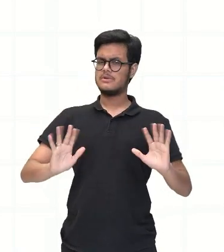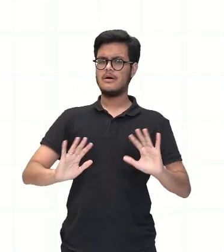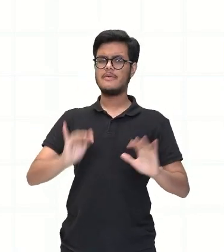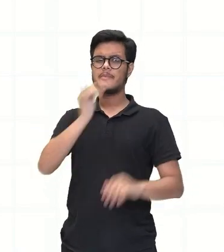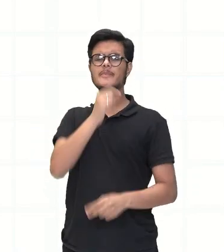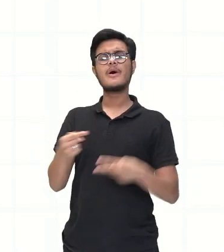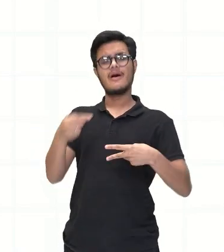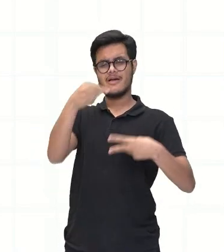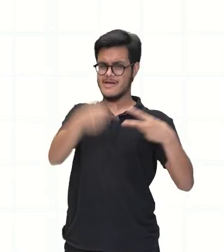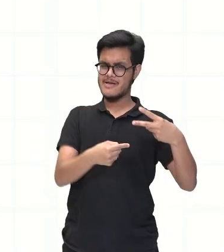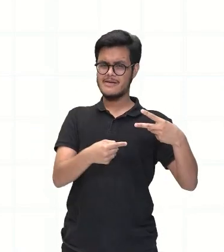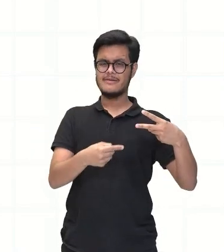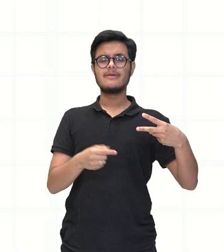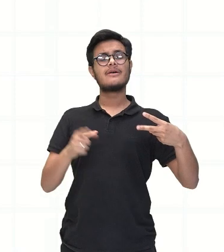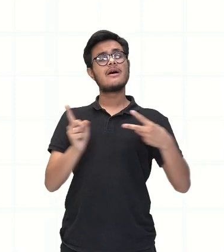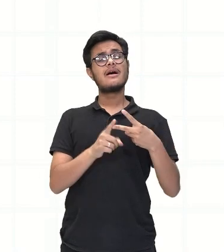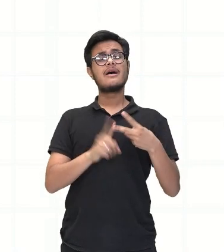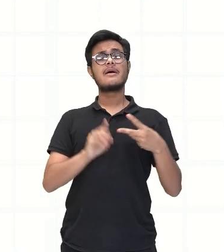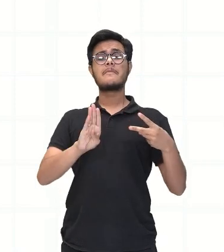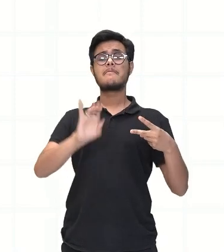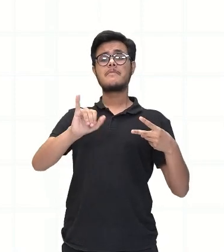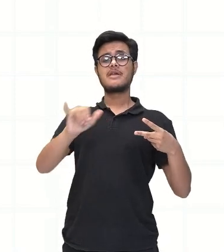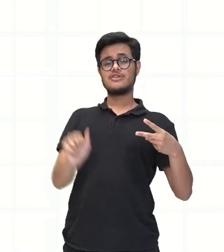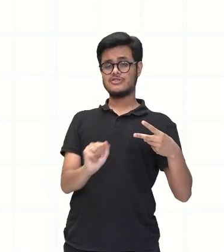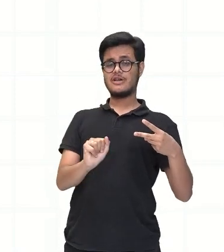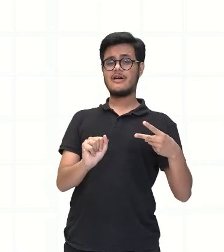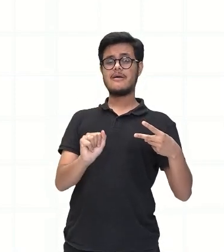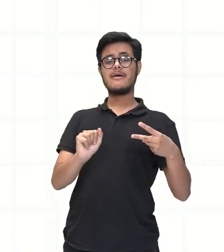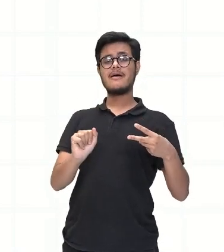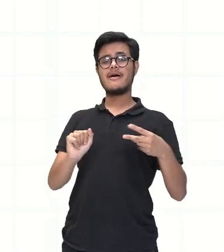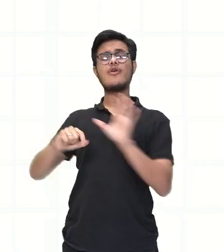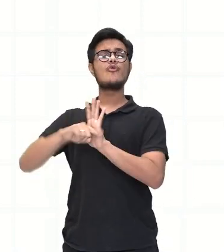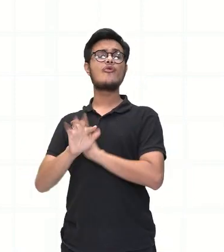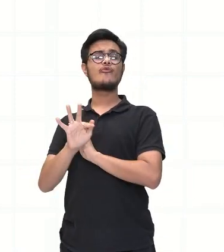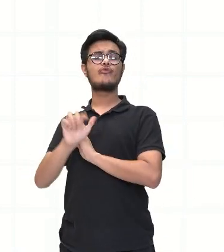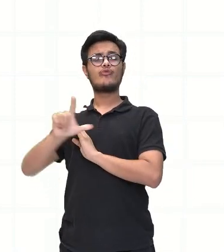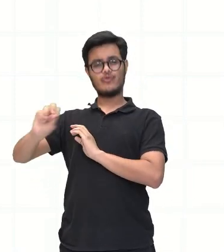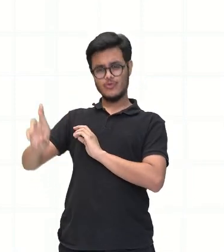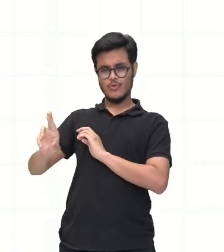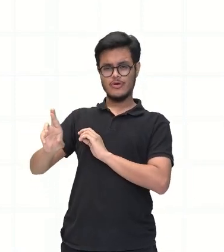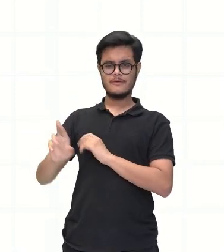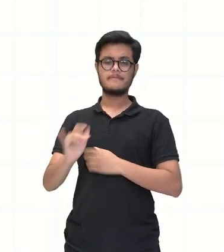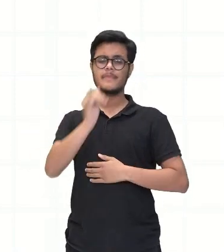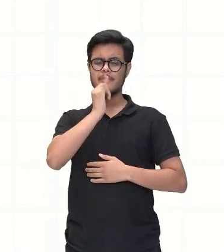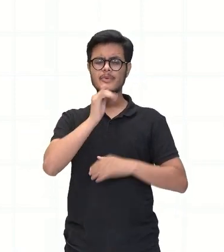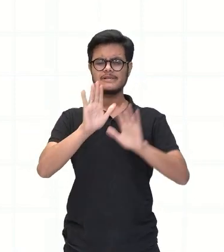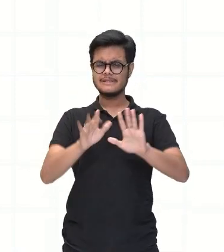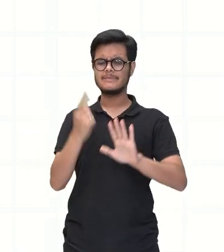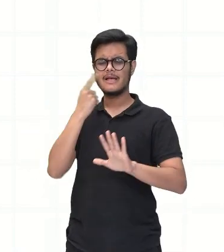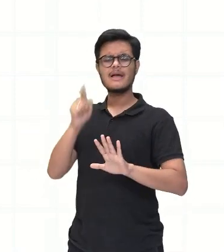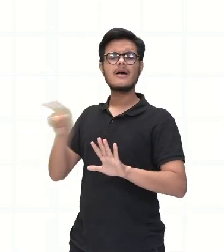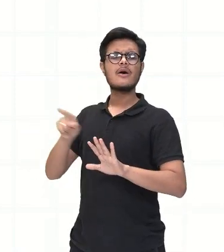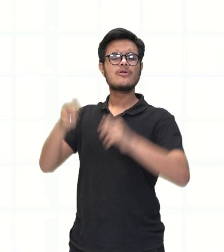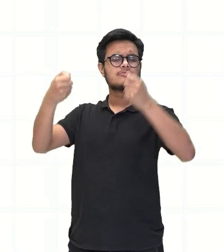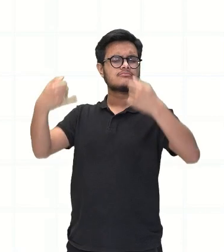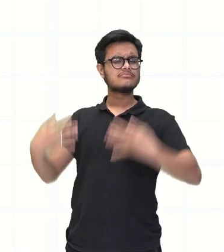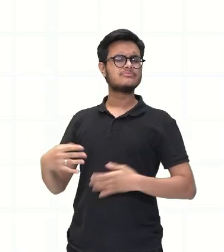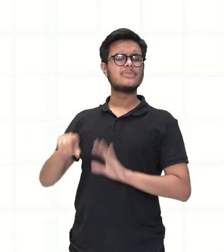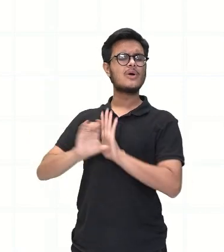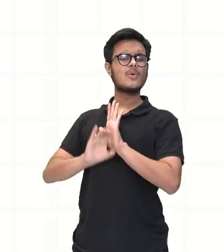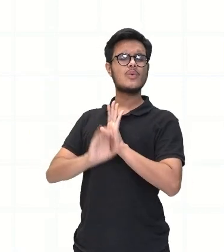da formação da palavra beija-flor. Professor, eu não entendi. Observe aí, olha só. O que diz aí o